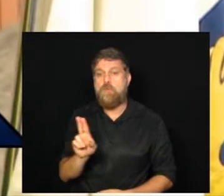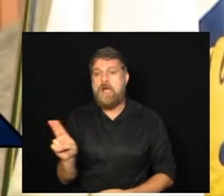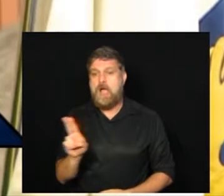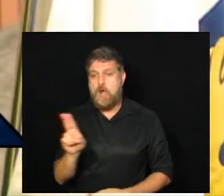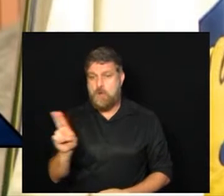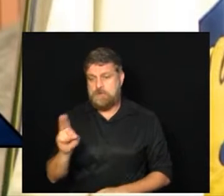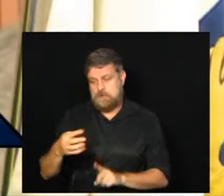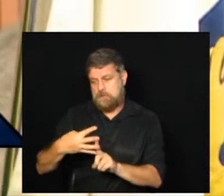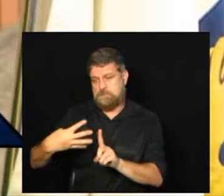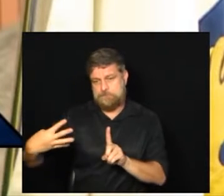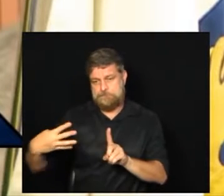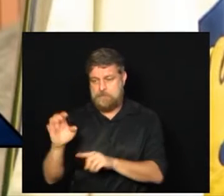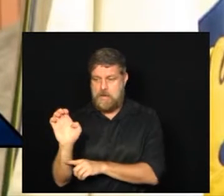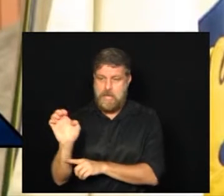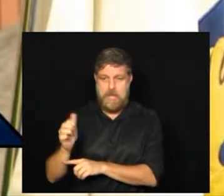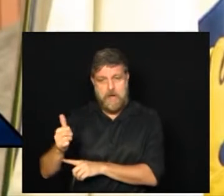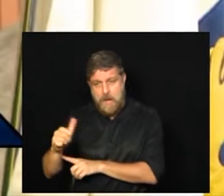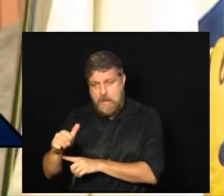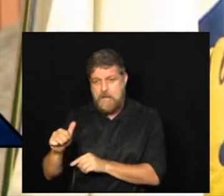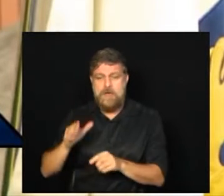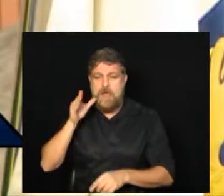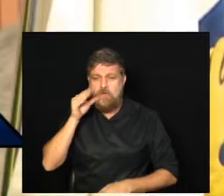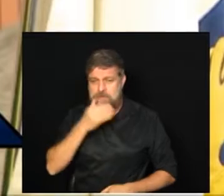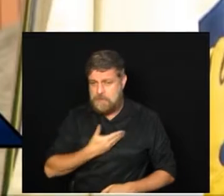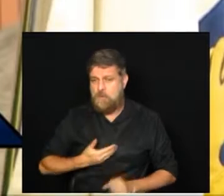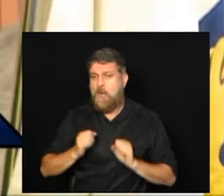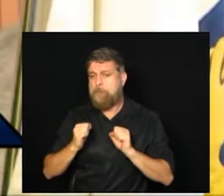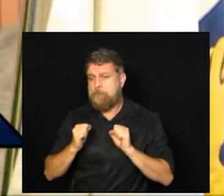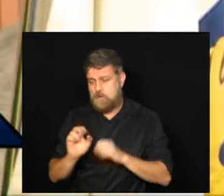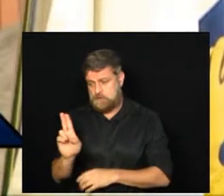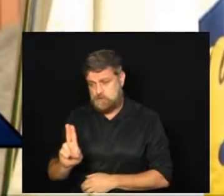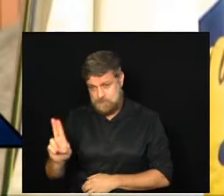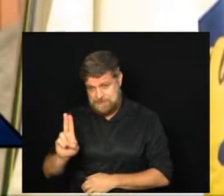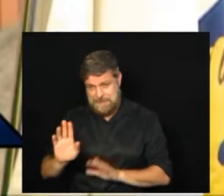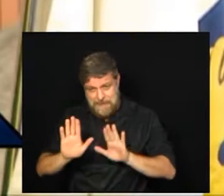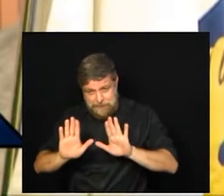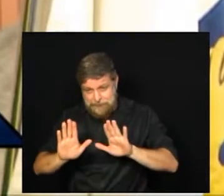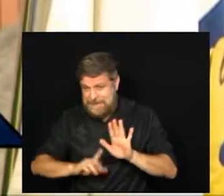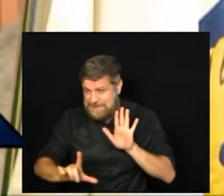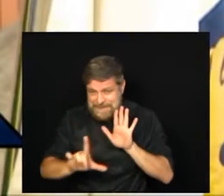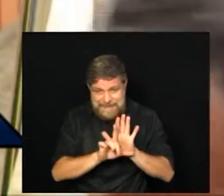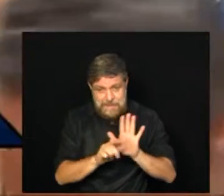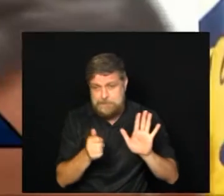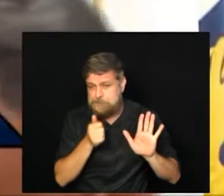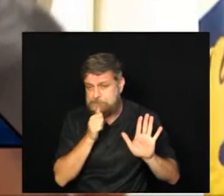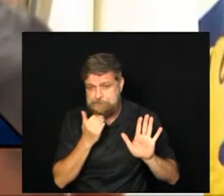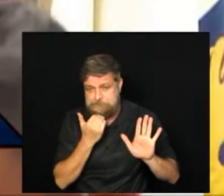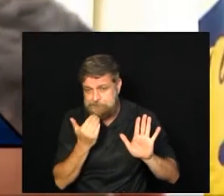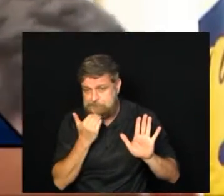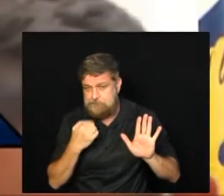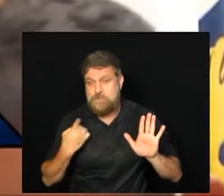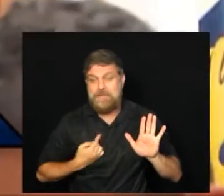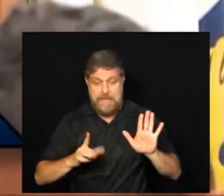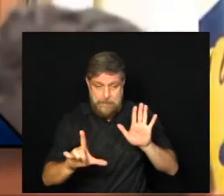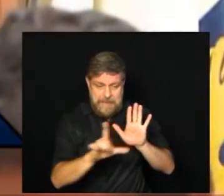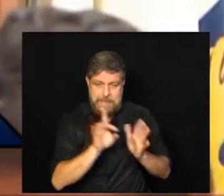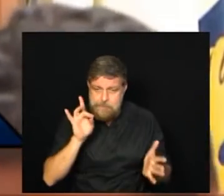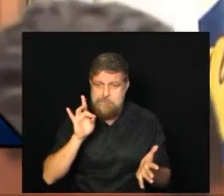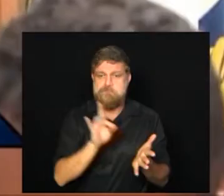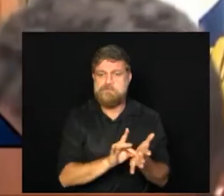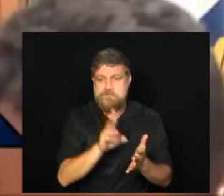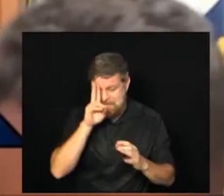ser utilizado pelos servidores, pelas pessoas na cidade, mas ainda não é uma lei. Então, nós queremos que vire uma lei para ter mais